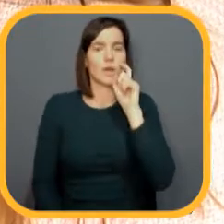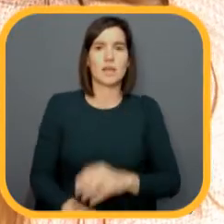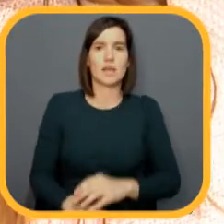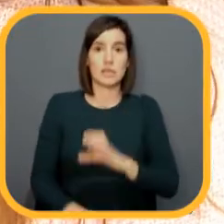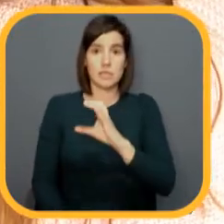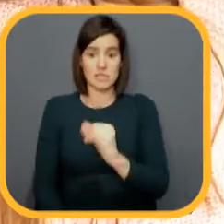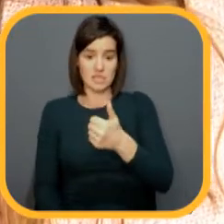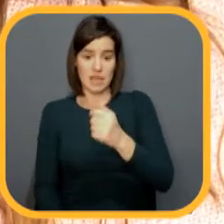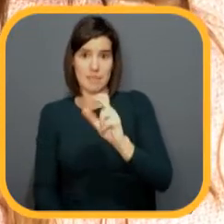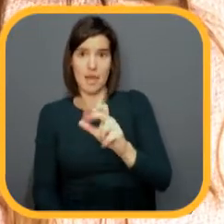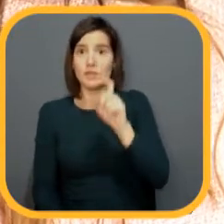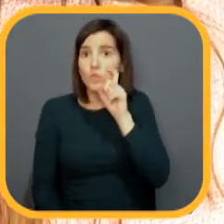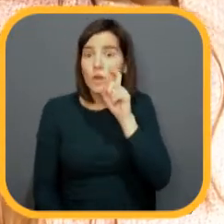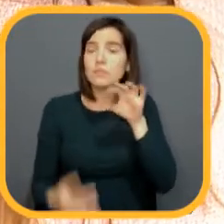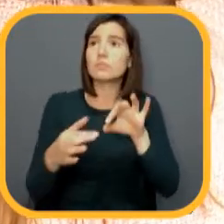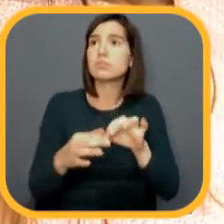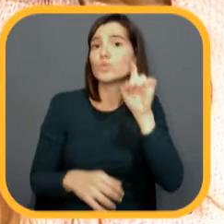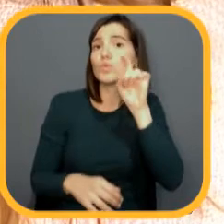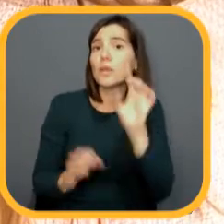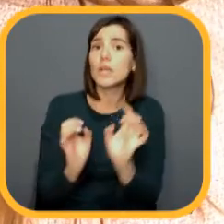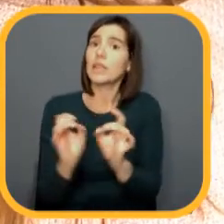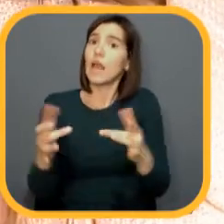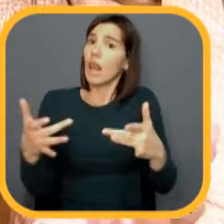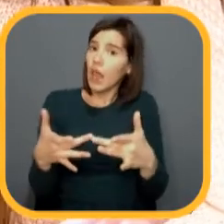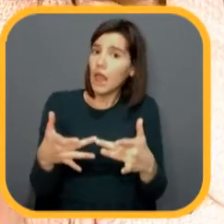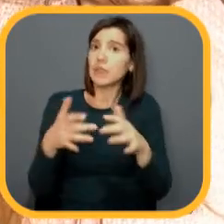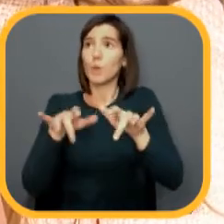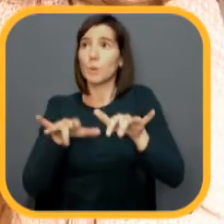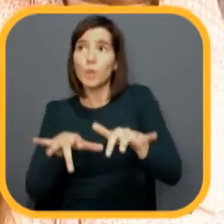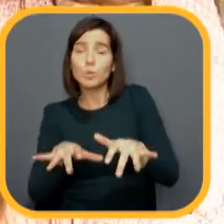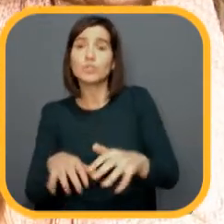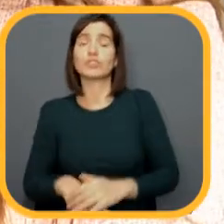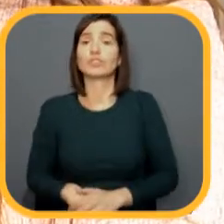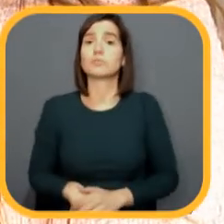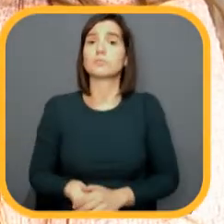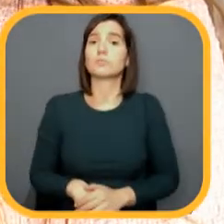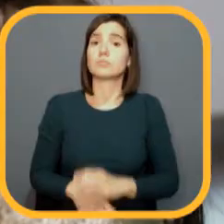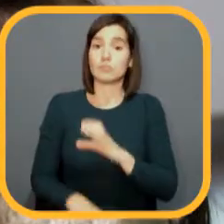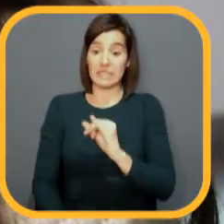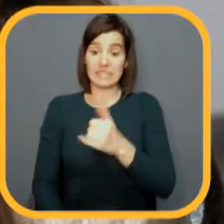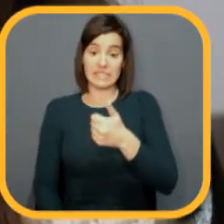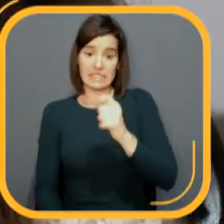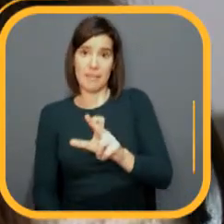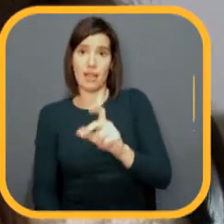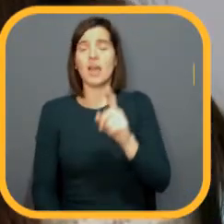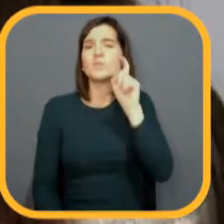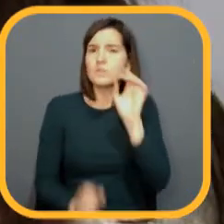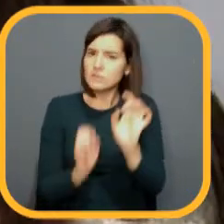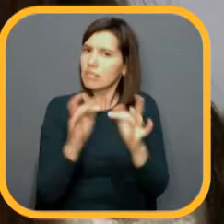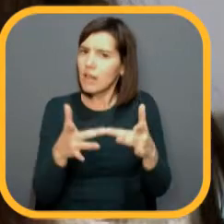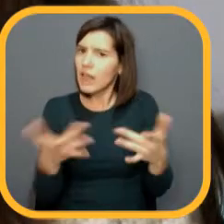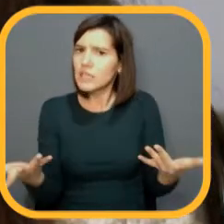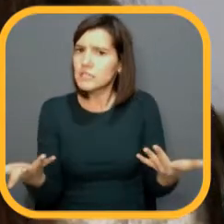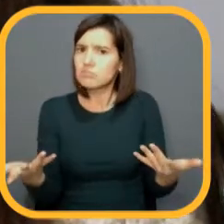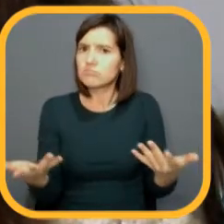Eu acho que a cibersegurança está relacionada com a segurança da internet, dos computadores. A cibersegurança, penso que